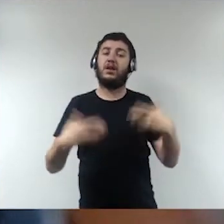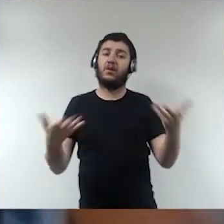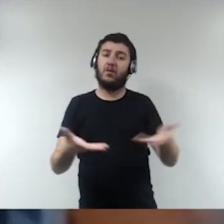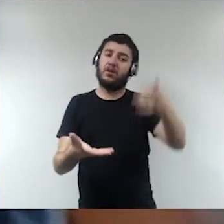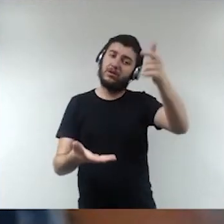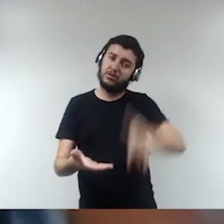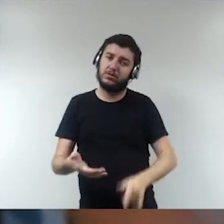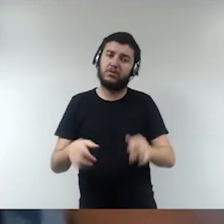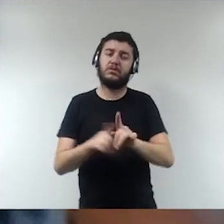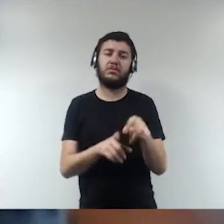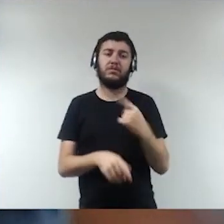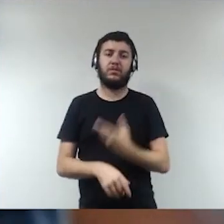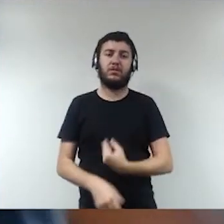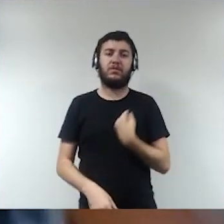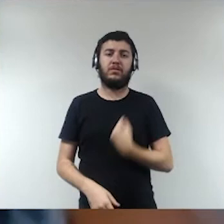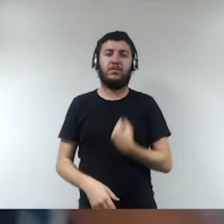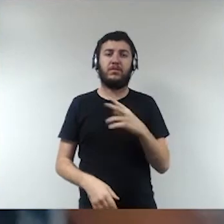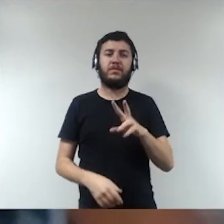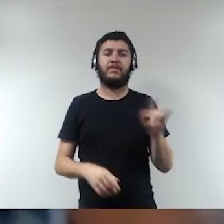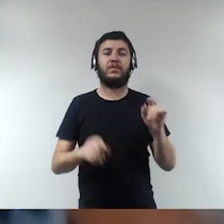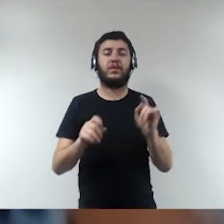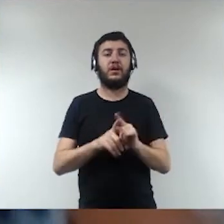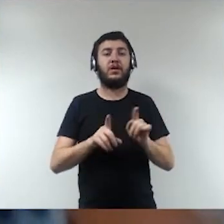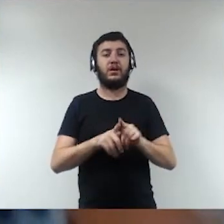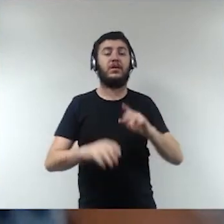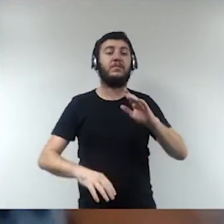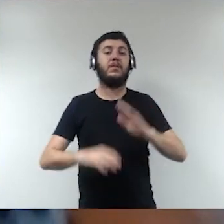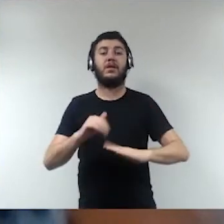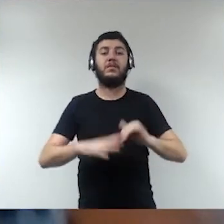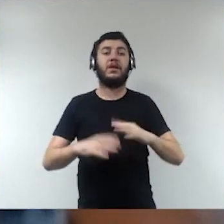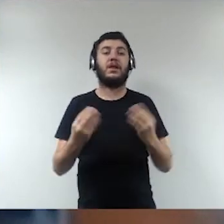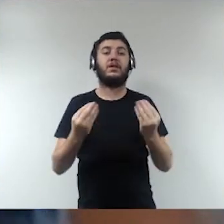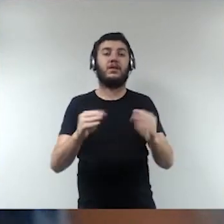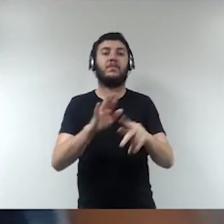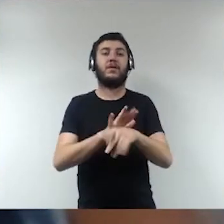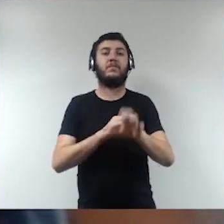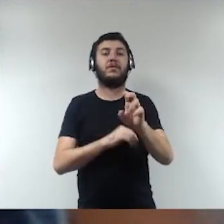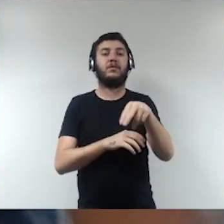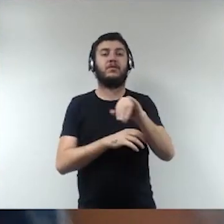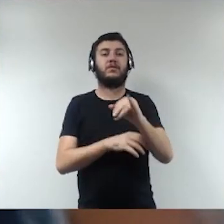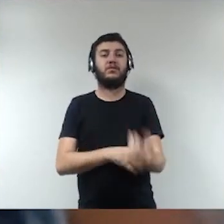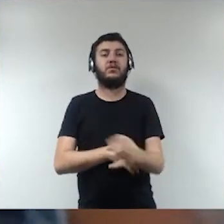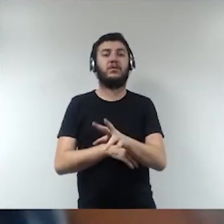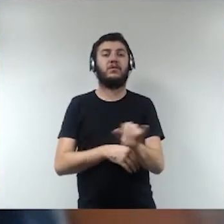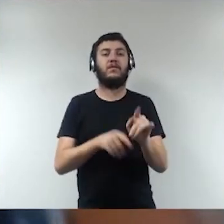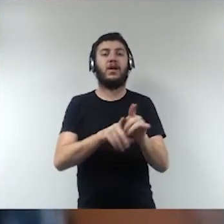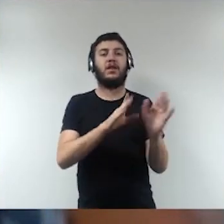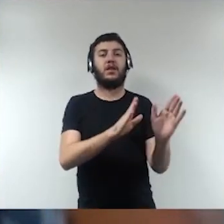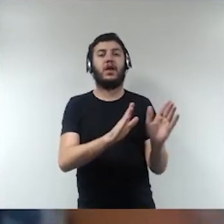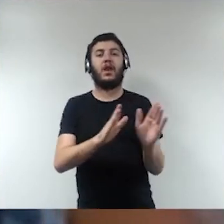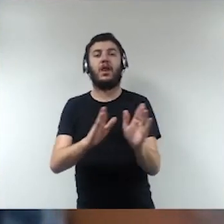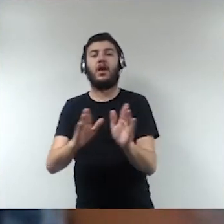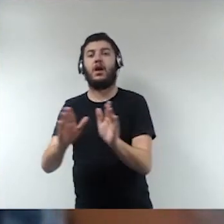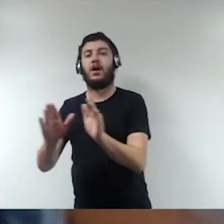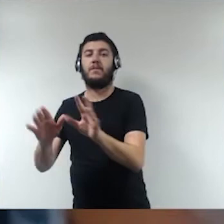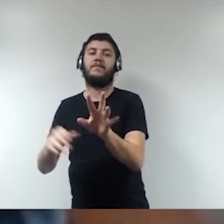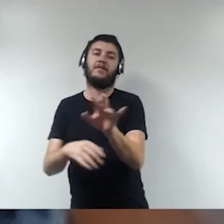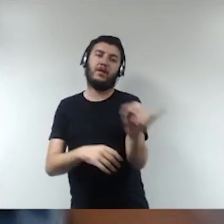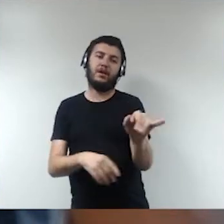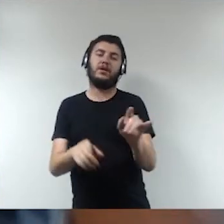com a implementação aí por parte do CNJ dessas etapas assodadamente, né,